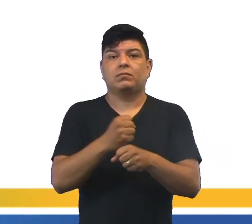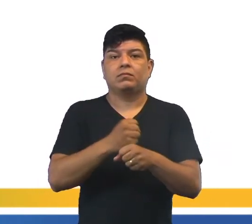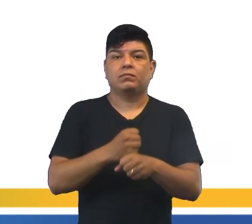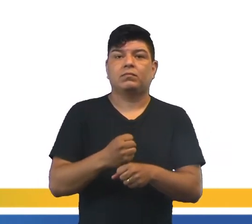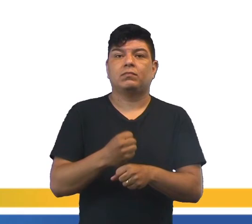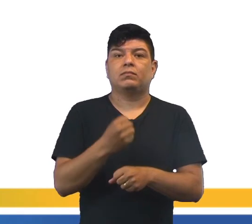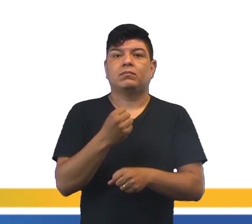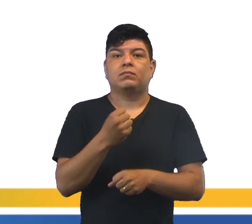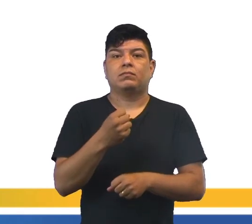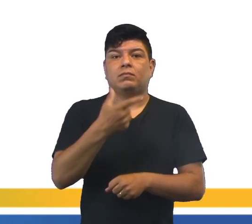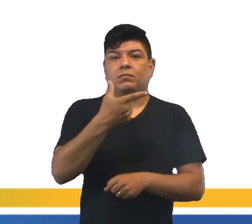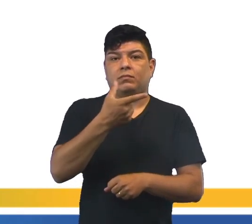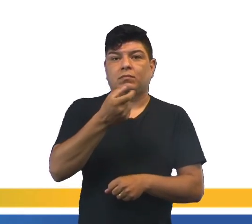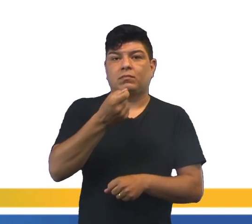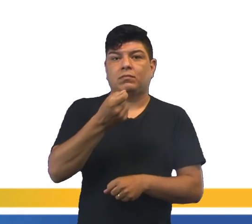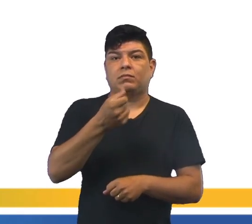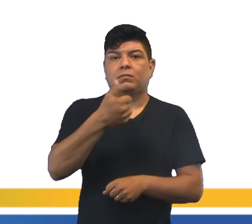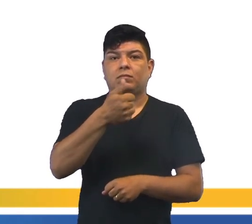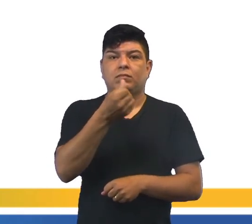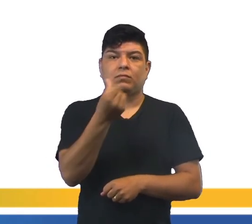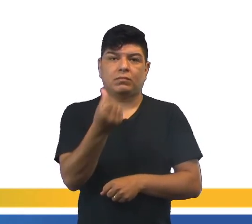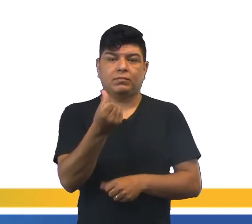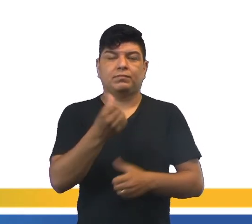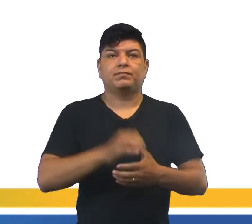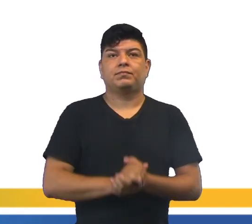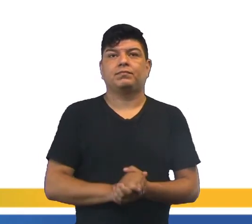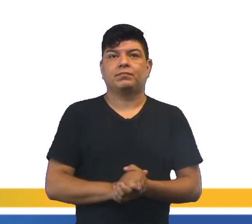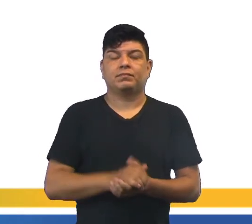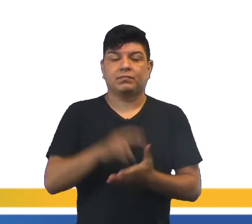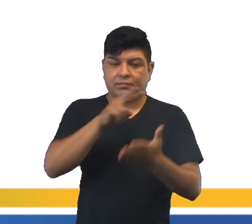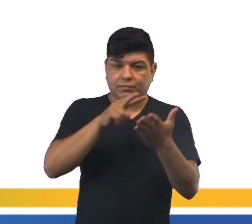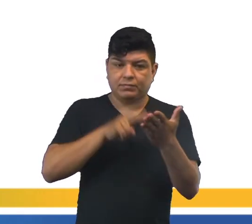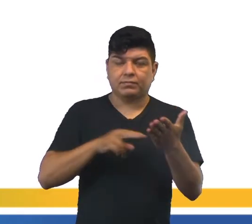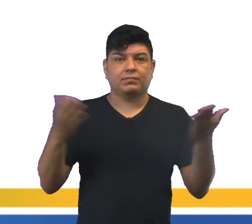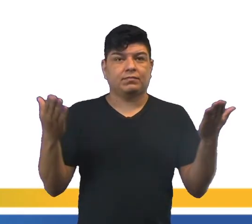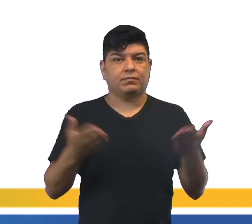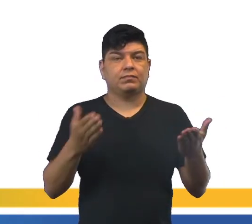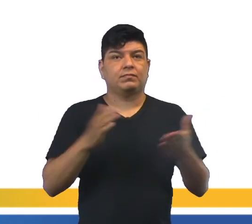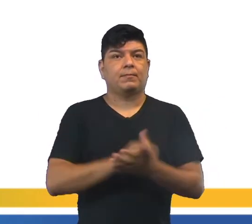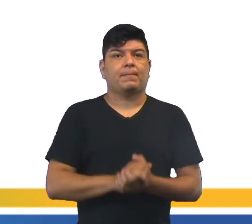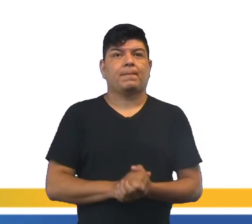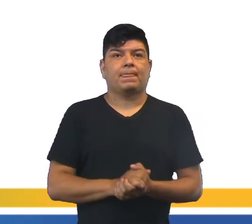né? Então, vamos ler um pouquinho essa questão. Vamos lá?